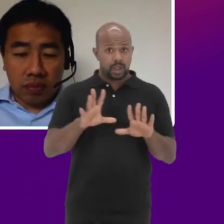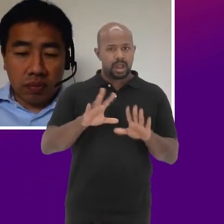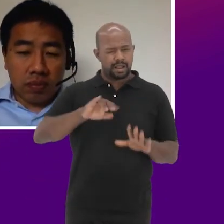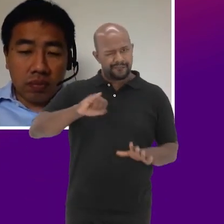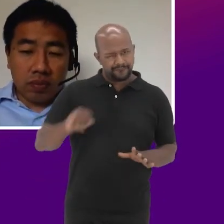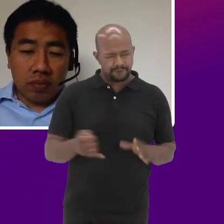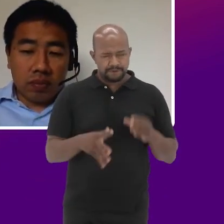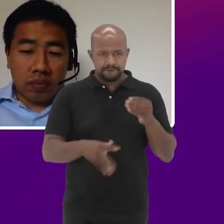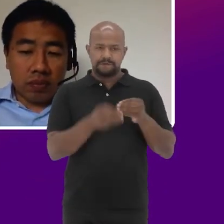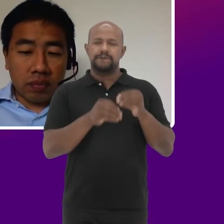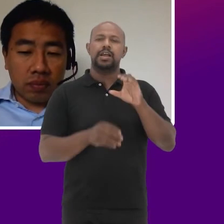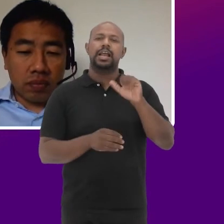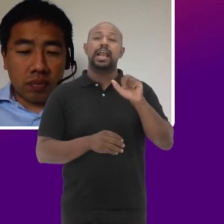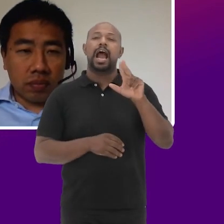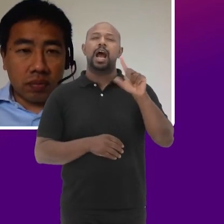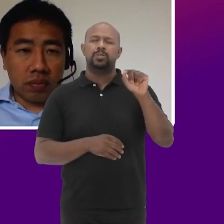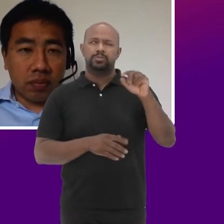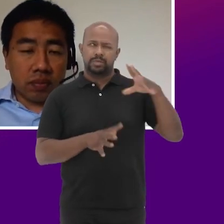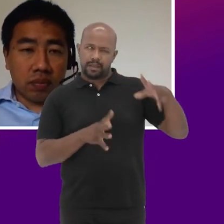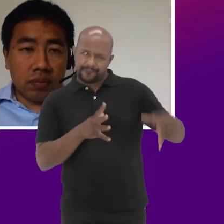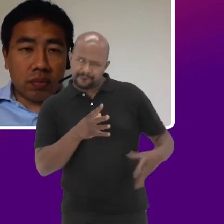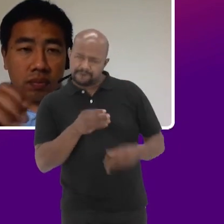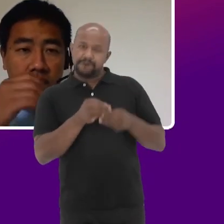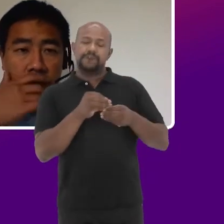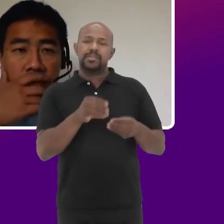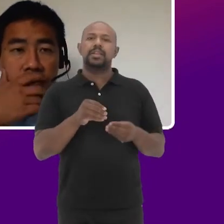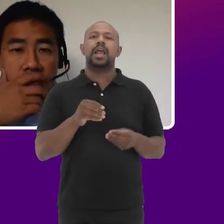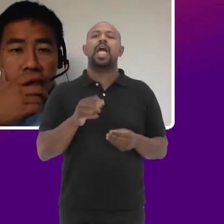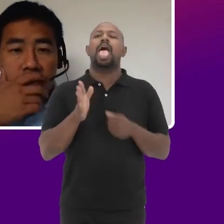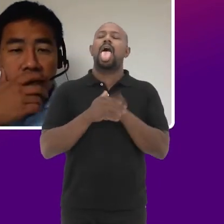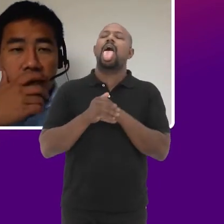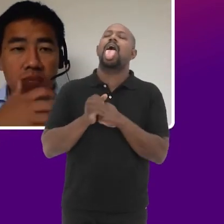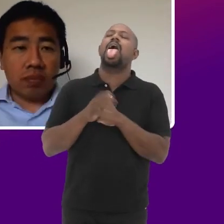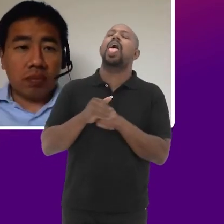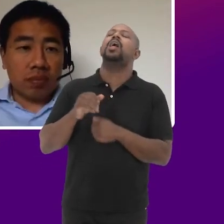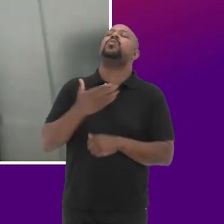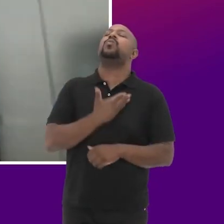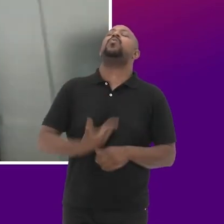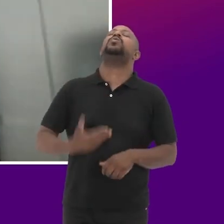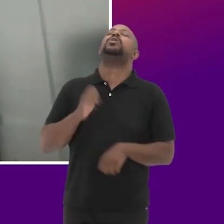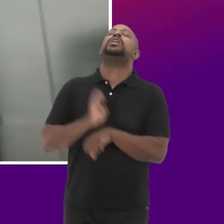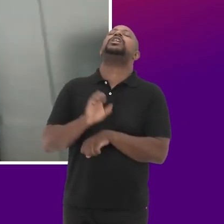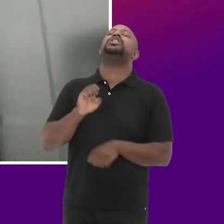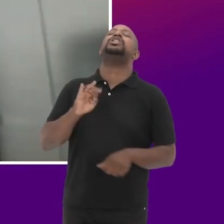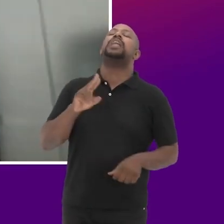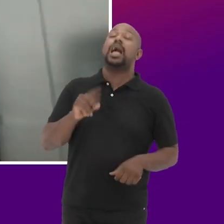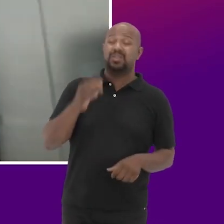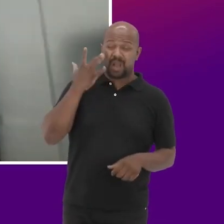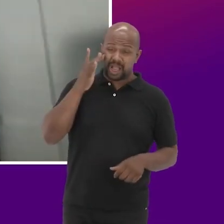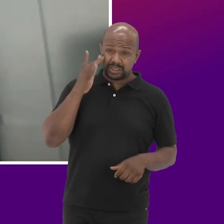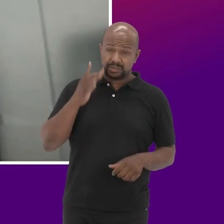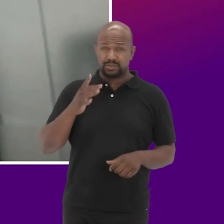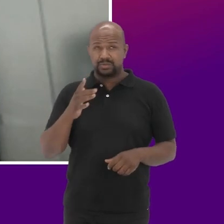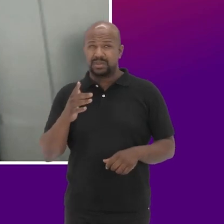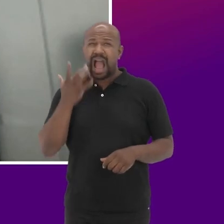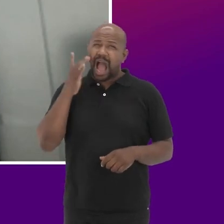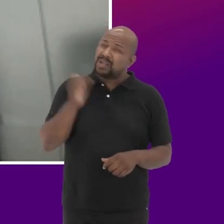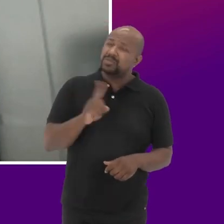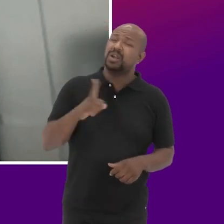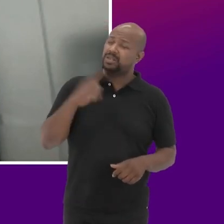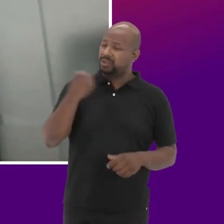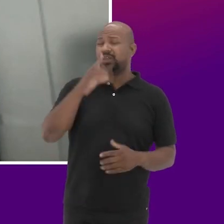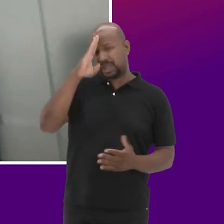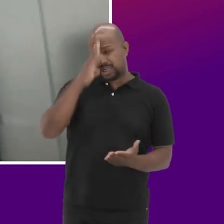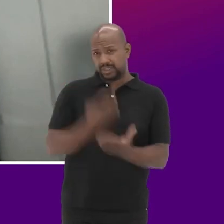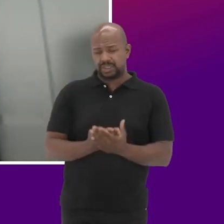Olha, eu vou pegar o gancho do Carlos, né, da paternalismo estatal. Eu acho que o seguro, a